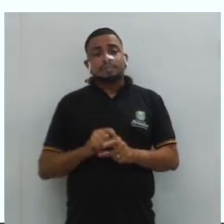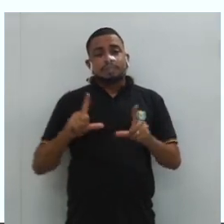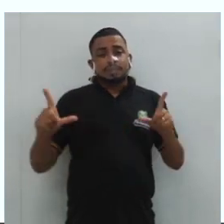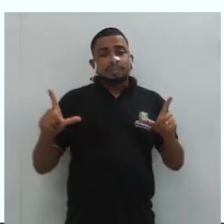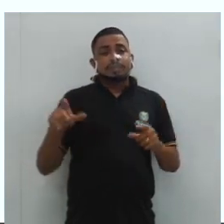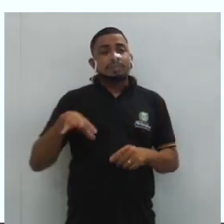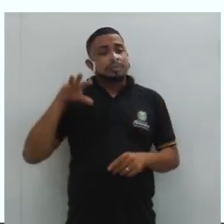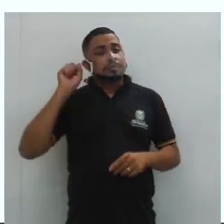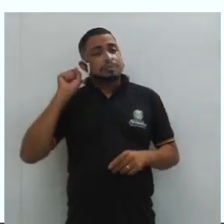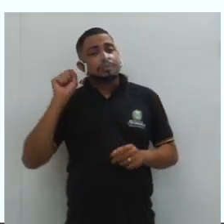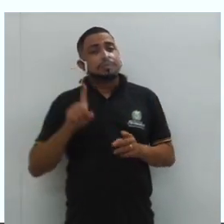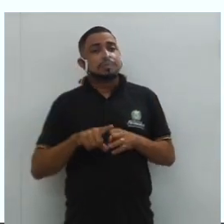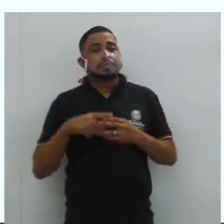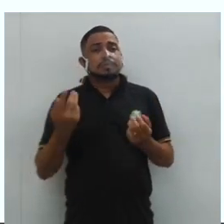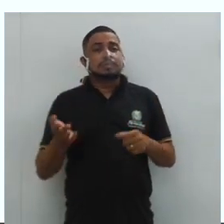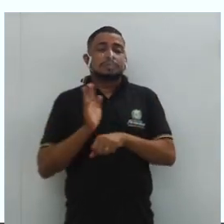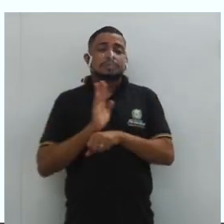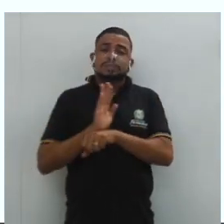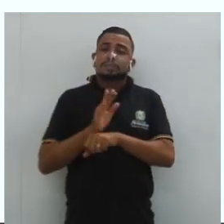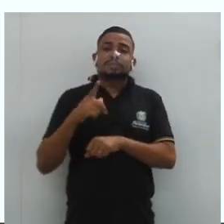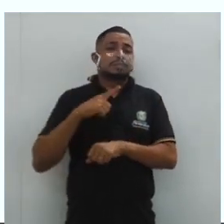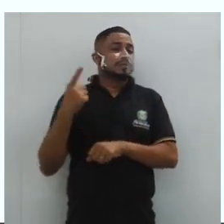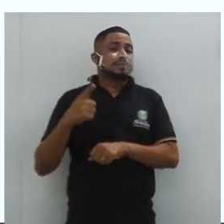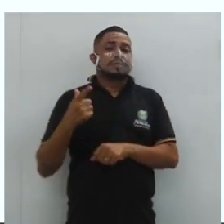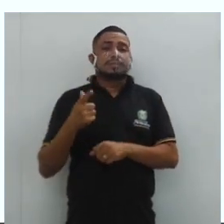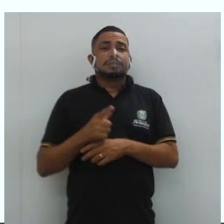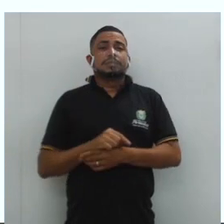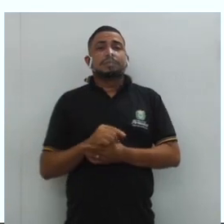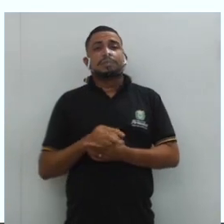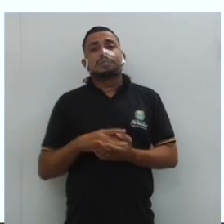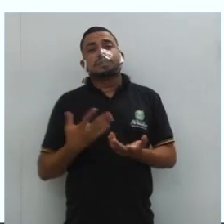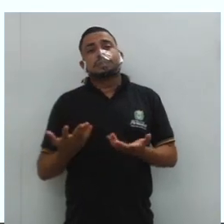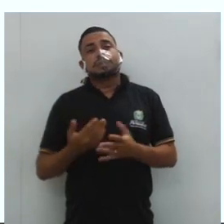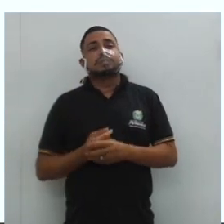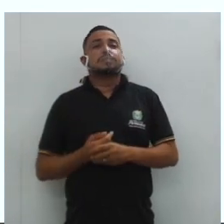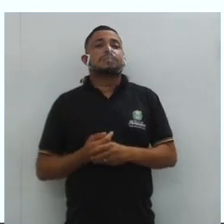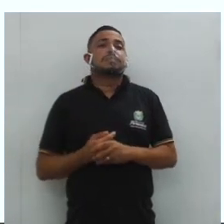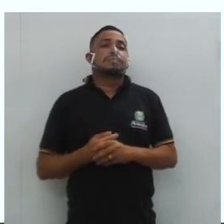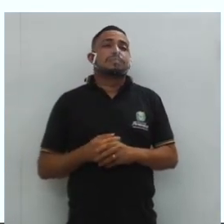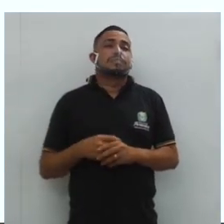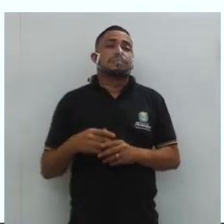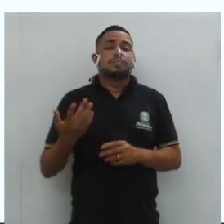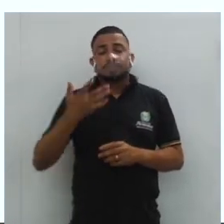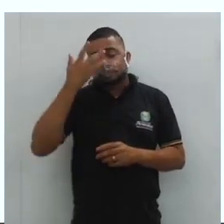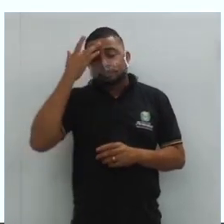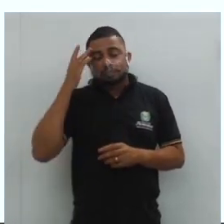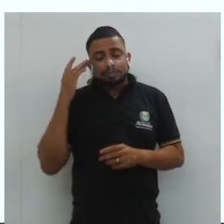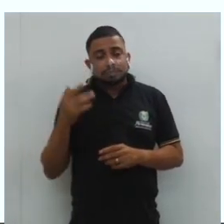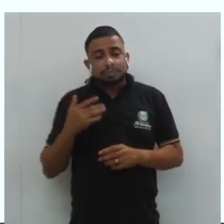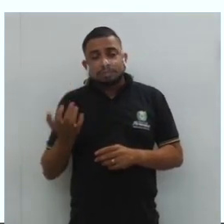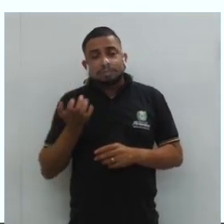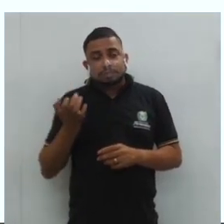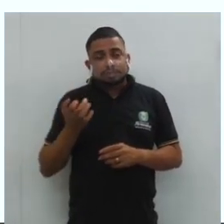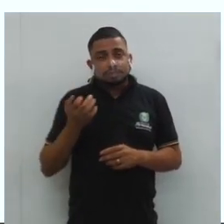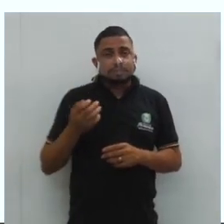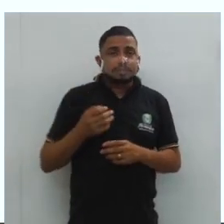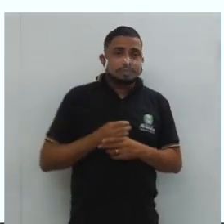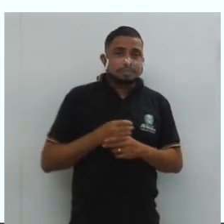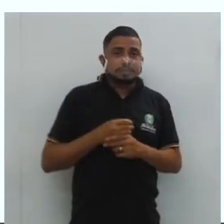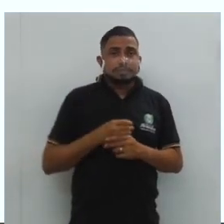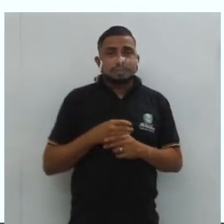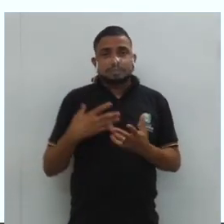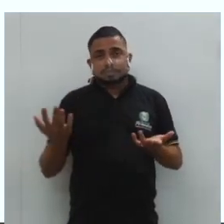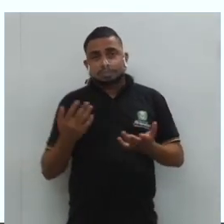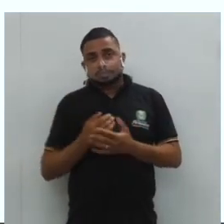a imagem e o som. Então, o cinema ele não tinha som do diálogo. Então, as pessoas não tinham. Quando queria mais ou